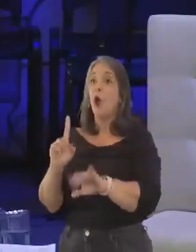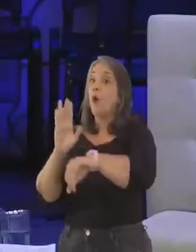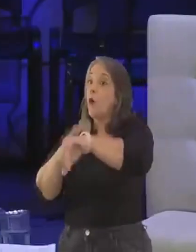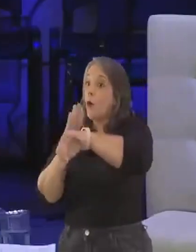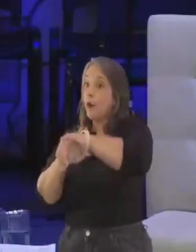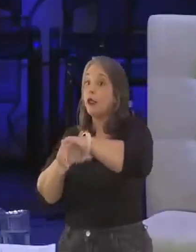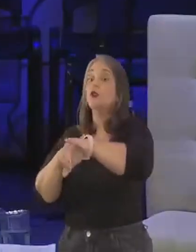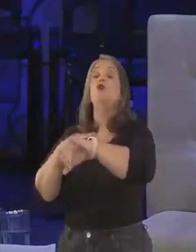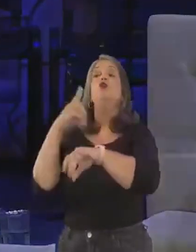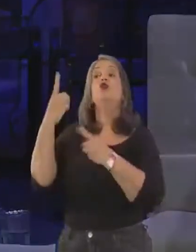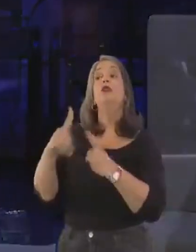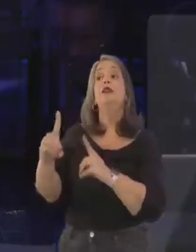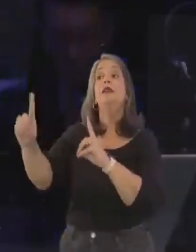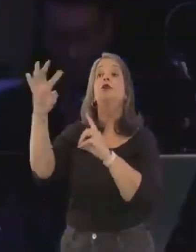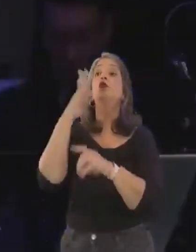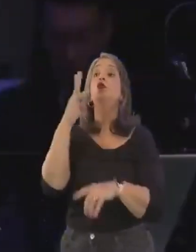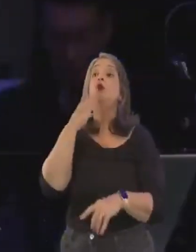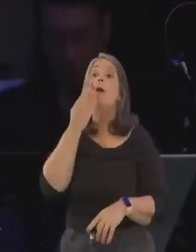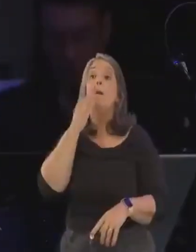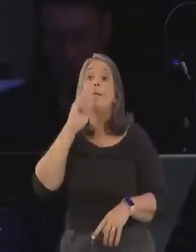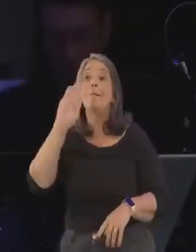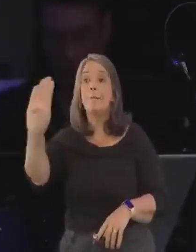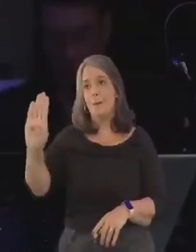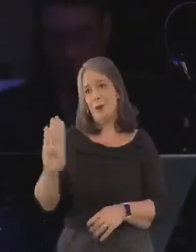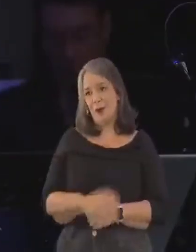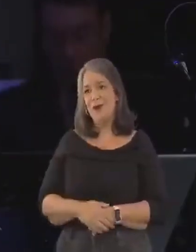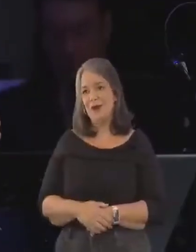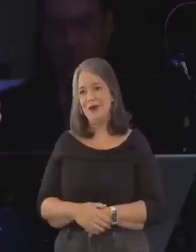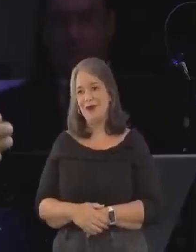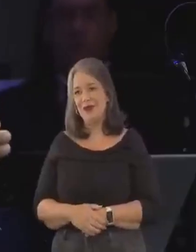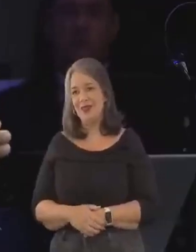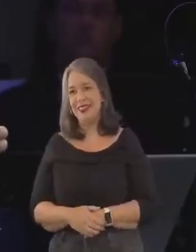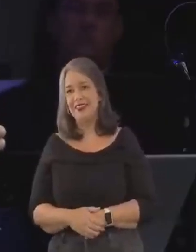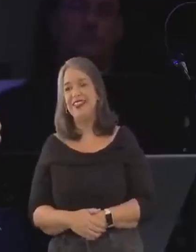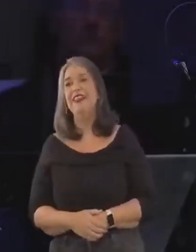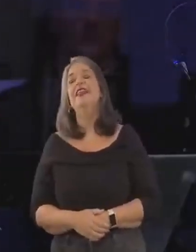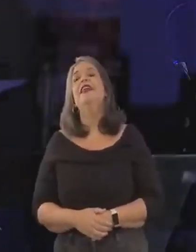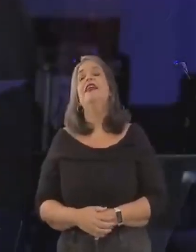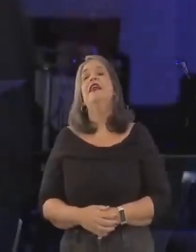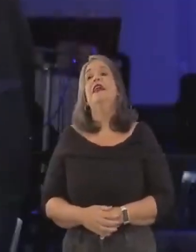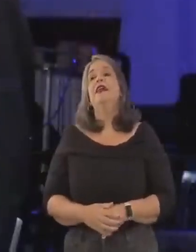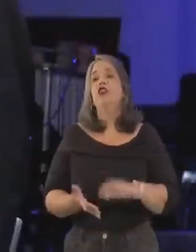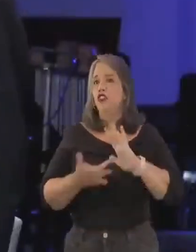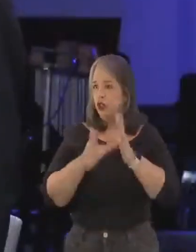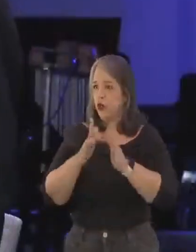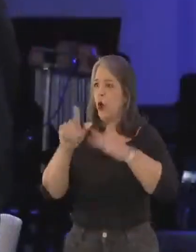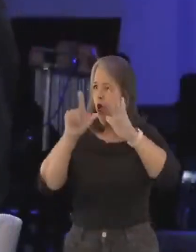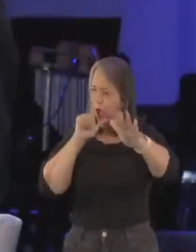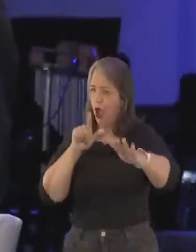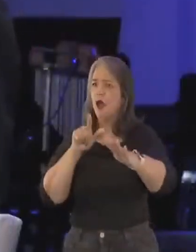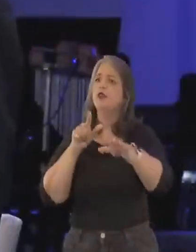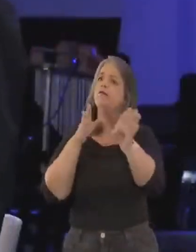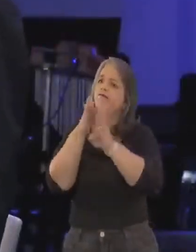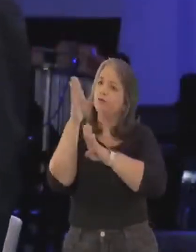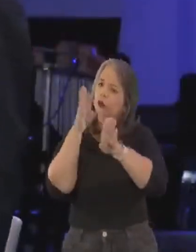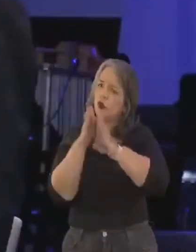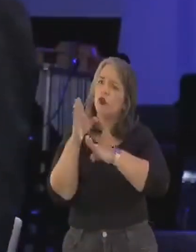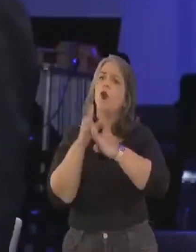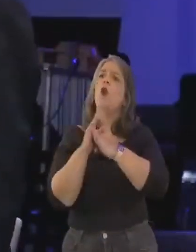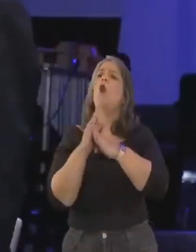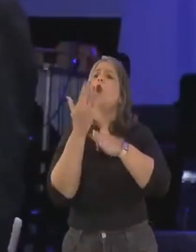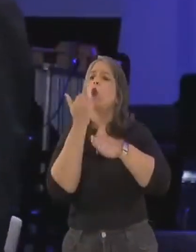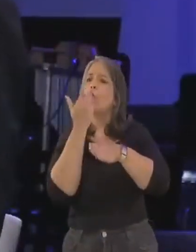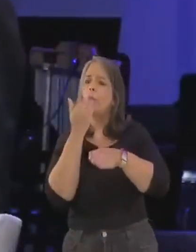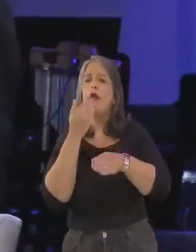Senhor, porque o Senhor recomendou-nos que celebrássemos a sua santa ceia até que Ele voltasse. E